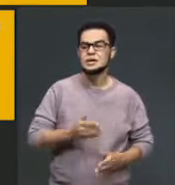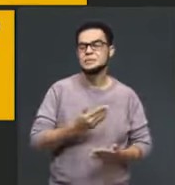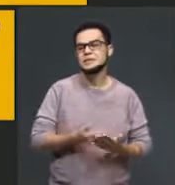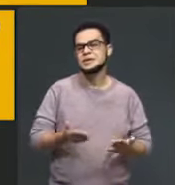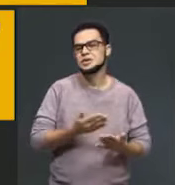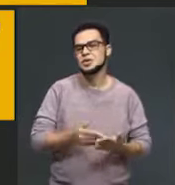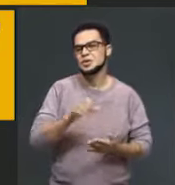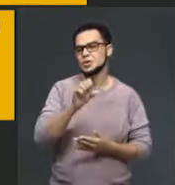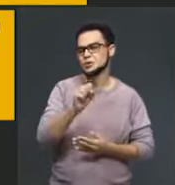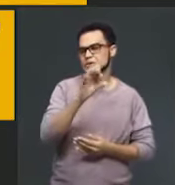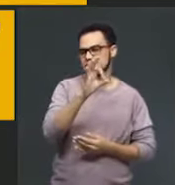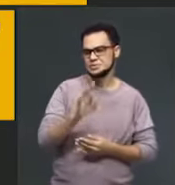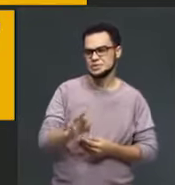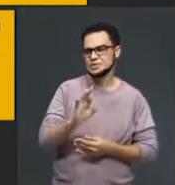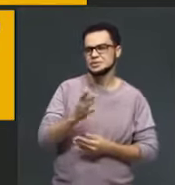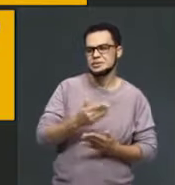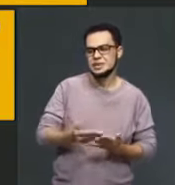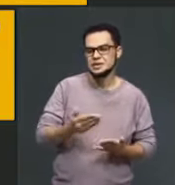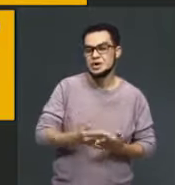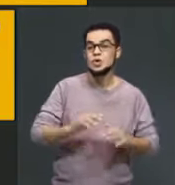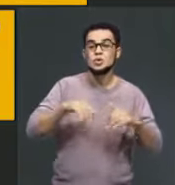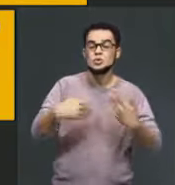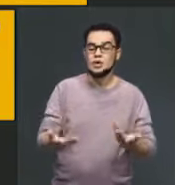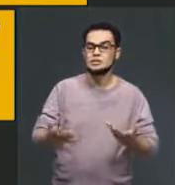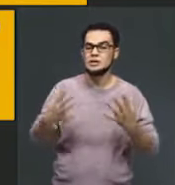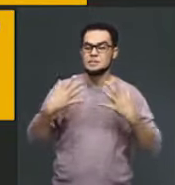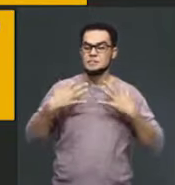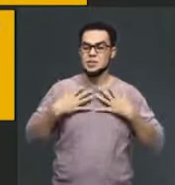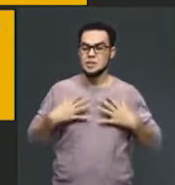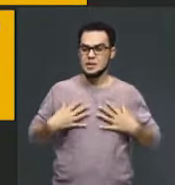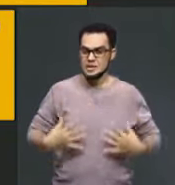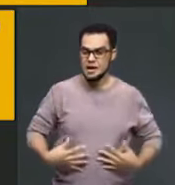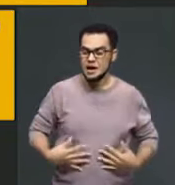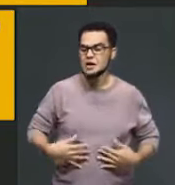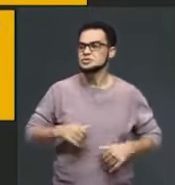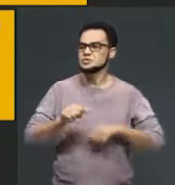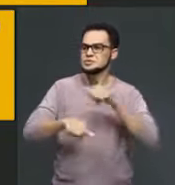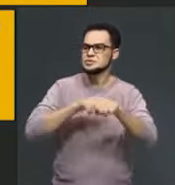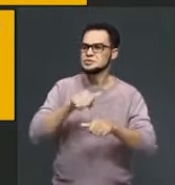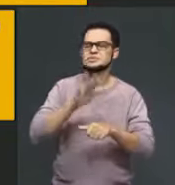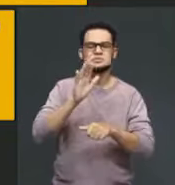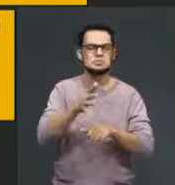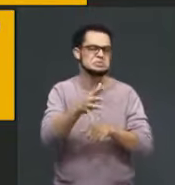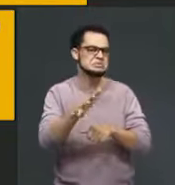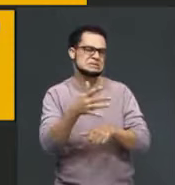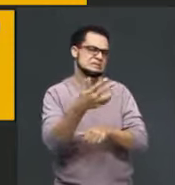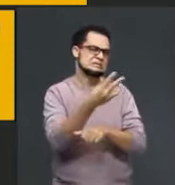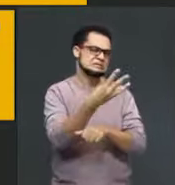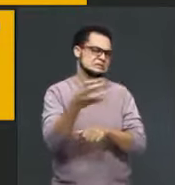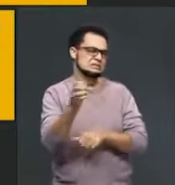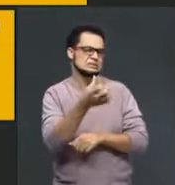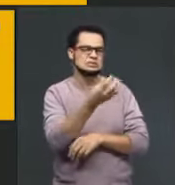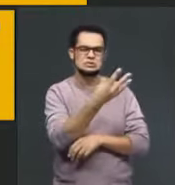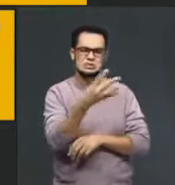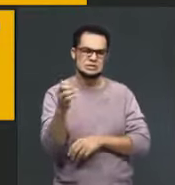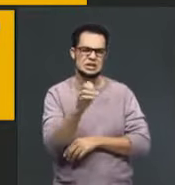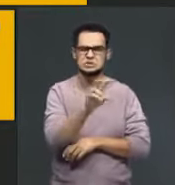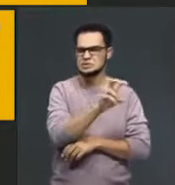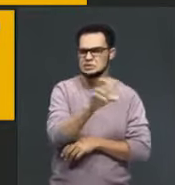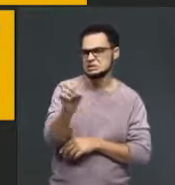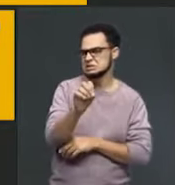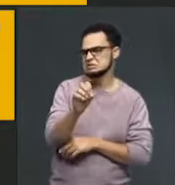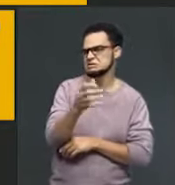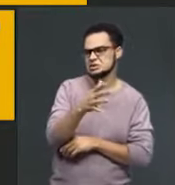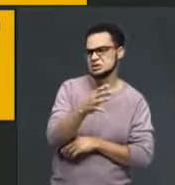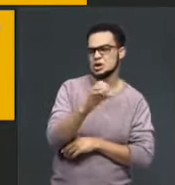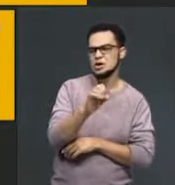totalidade desses ovócitos. Quando chegar na puberdade, ela tem por volta de 300, 400, 500 ovócitos,